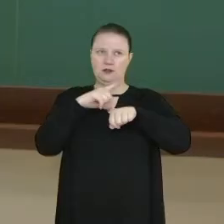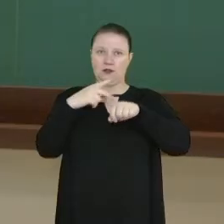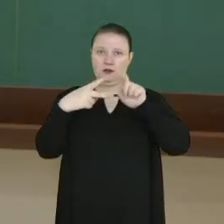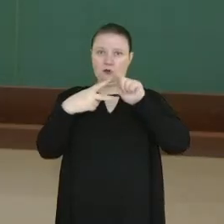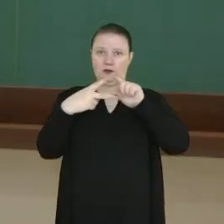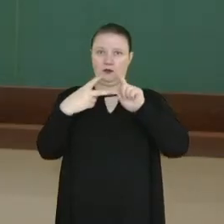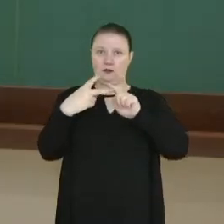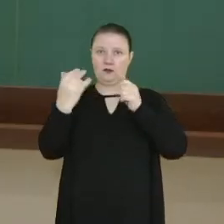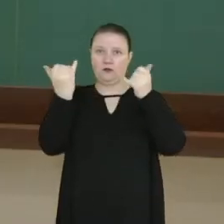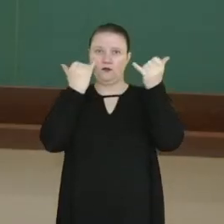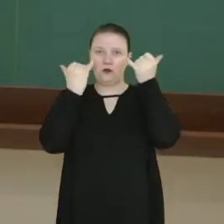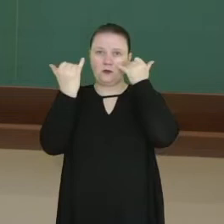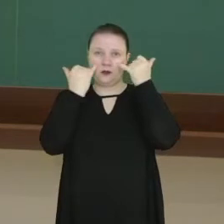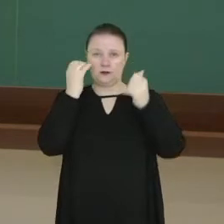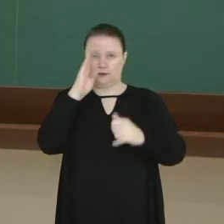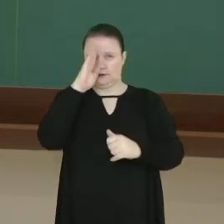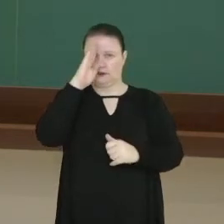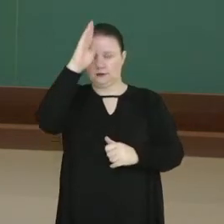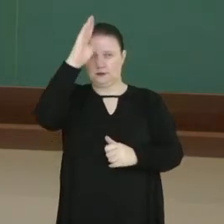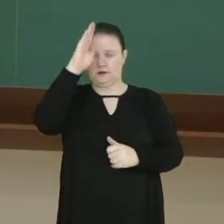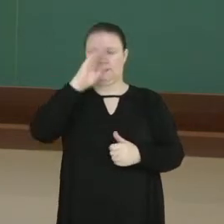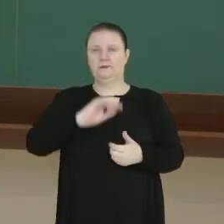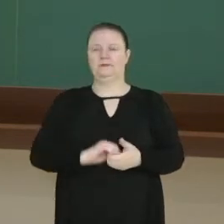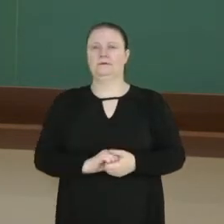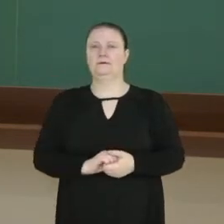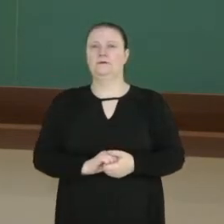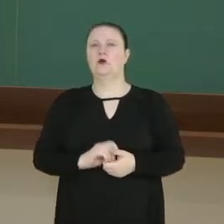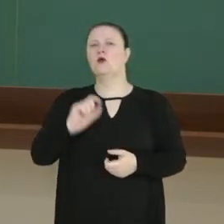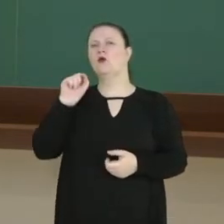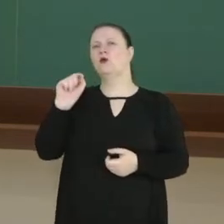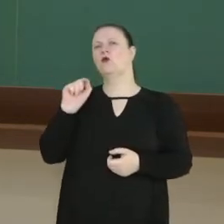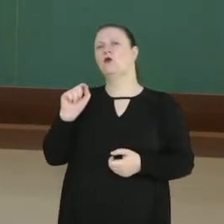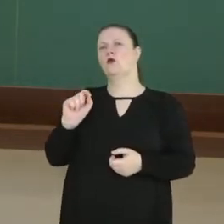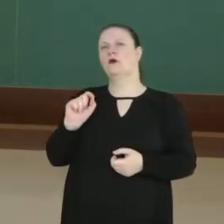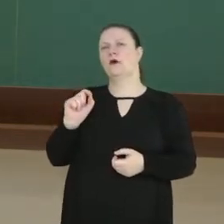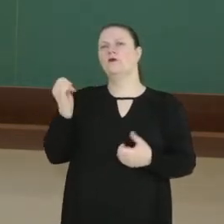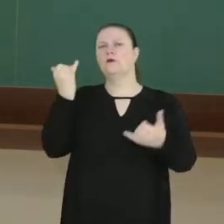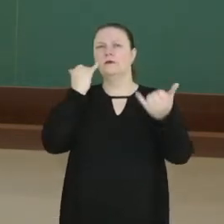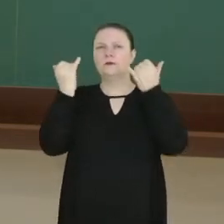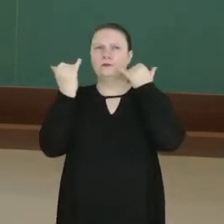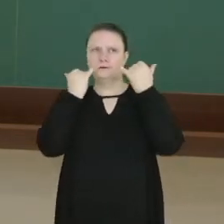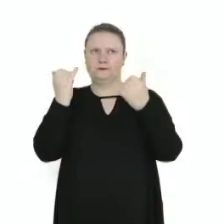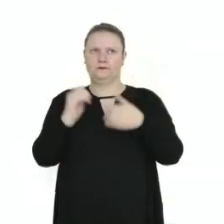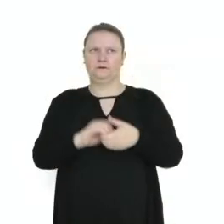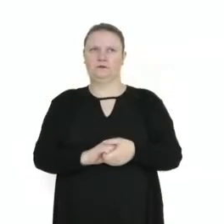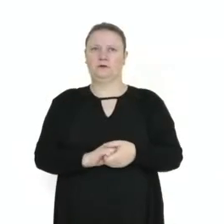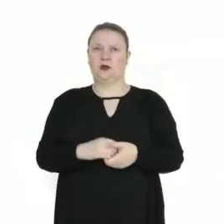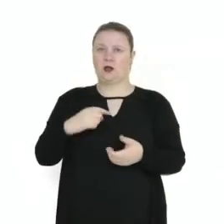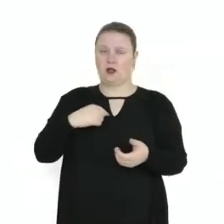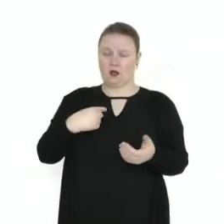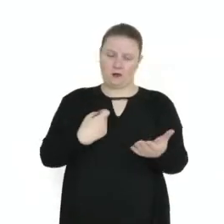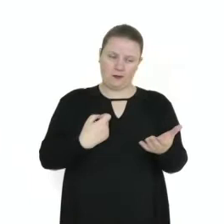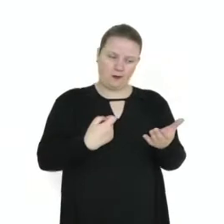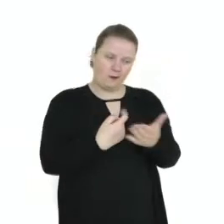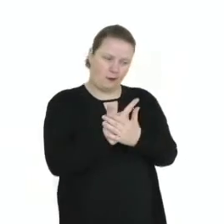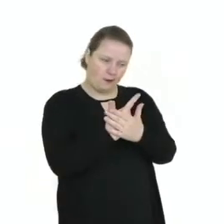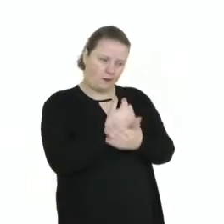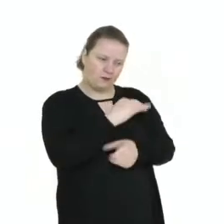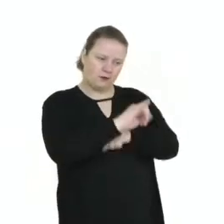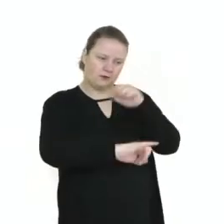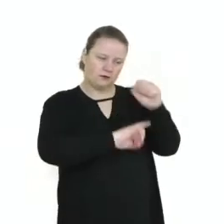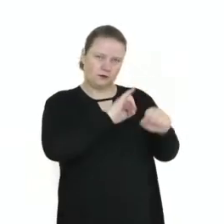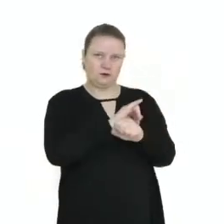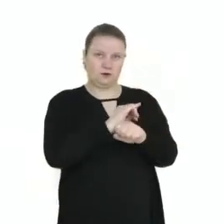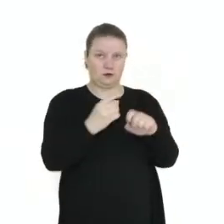informações principais na fala dos personagens. Que informações são essas? Vamos ver lá. Então, eu fiz uma compra pela internet. Então, a